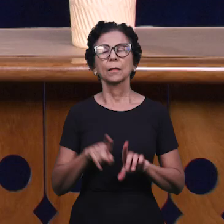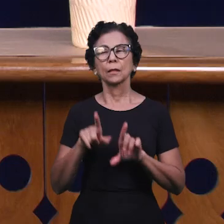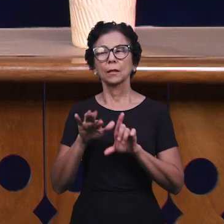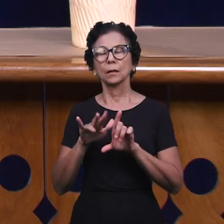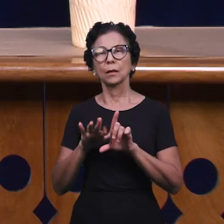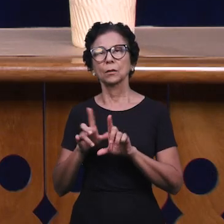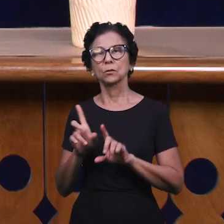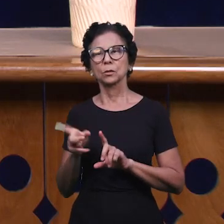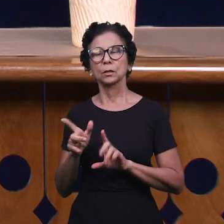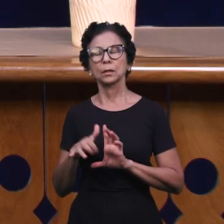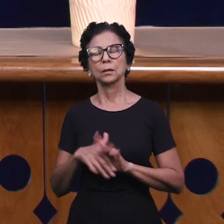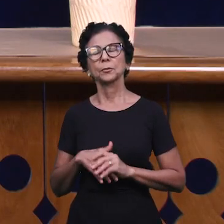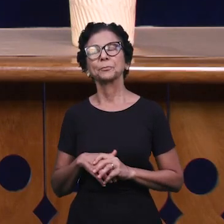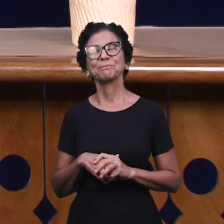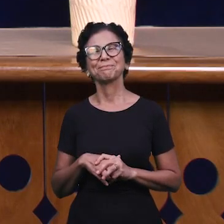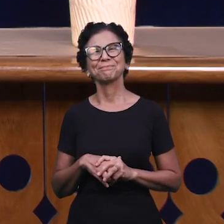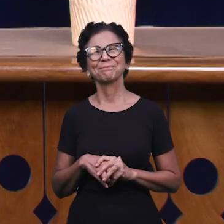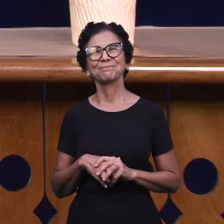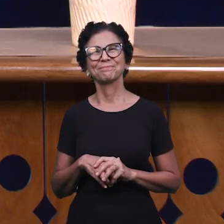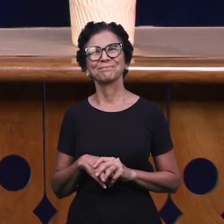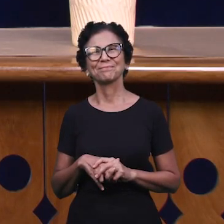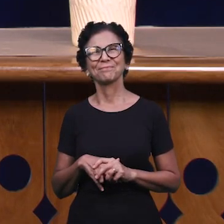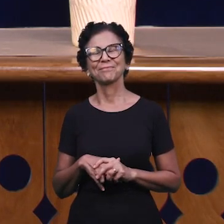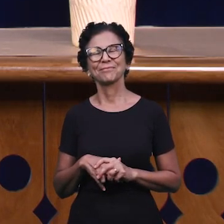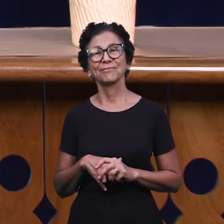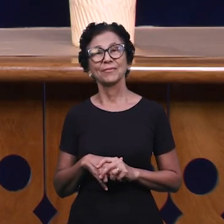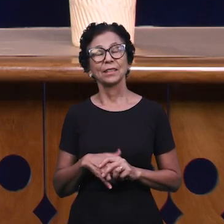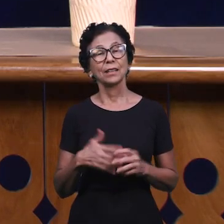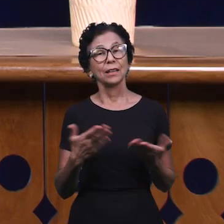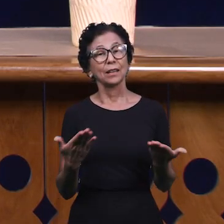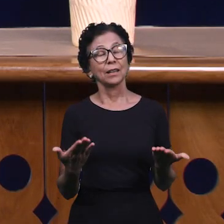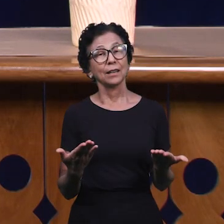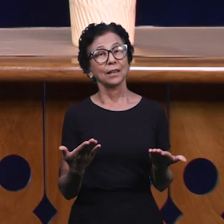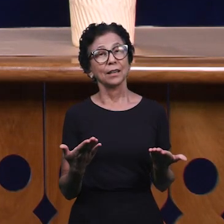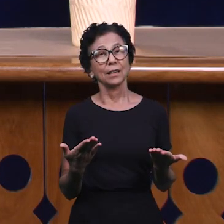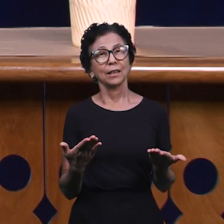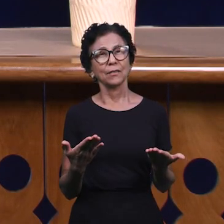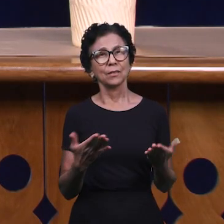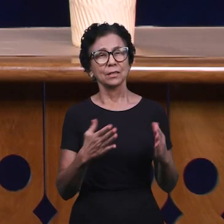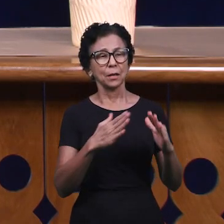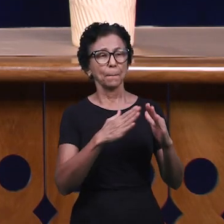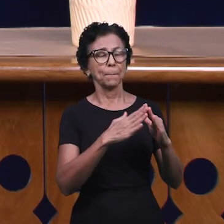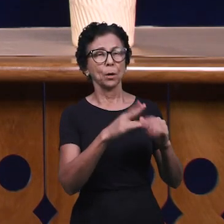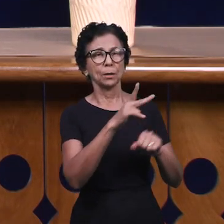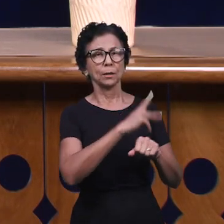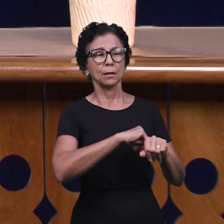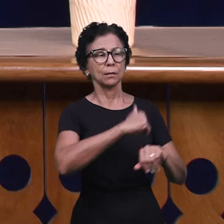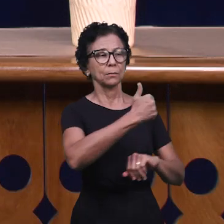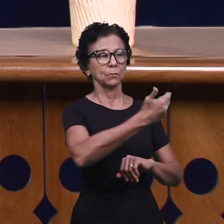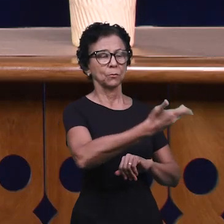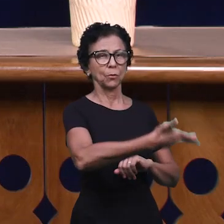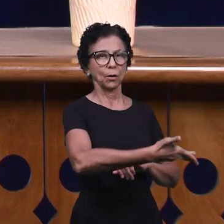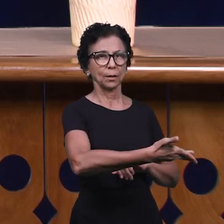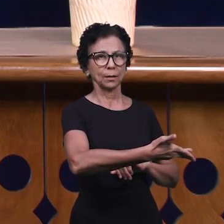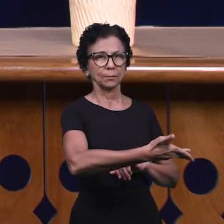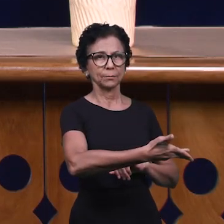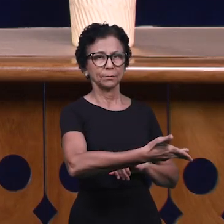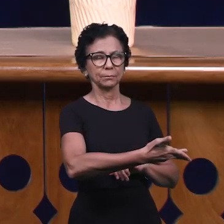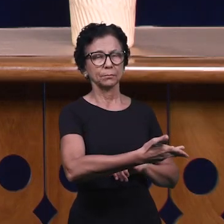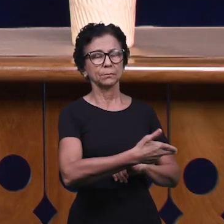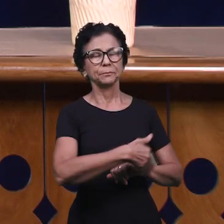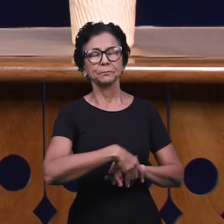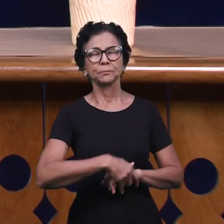Code que está sendo apresentado na sua tela para você que está fora do Brasil. Algum tipo